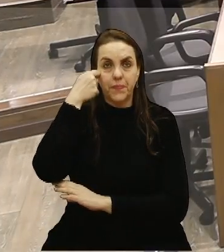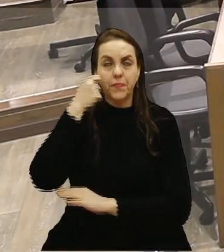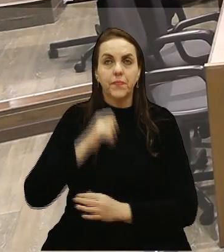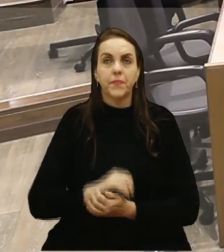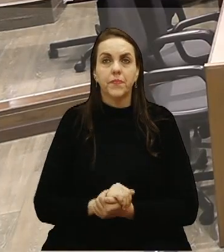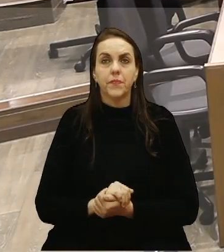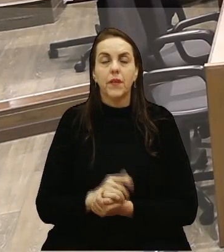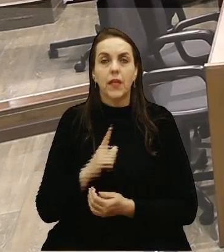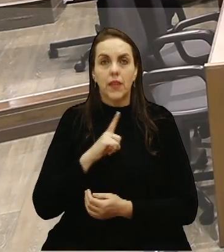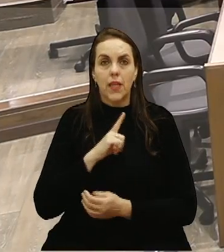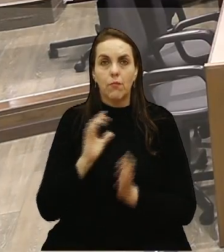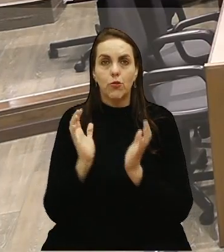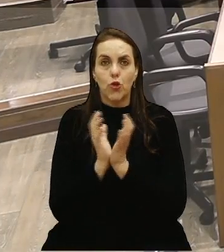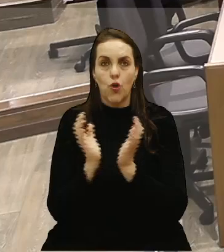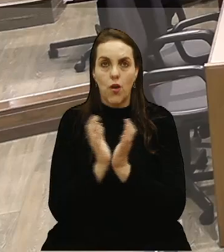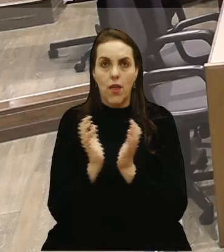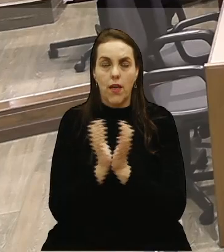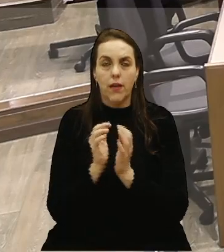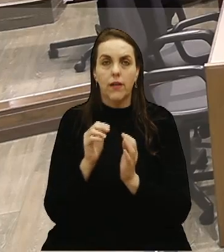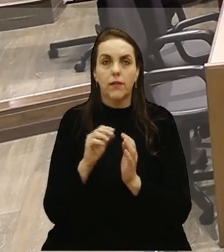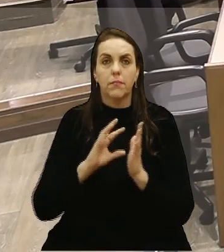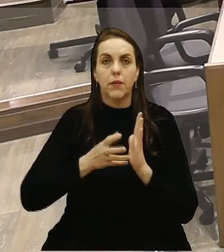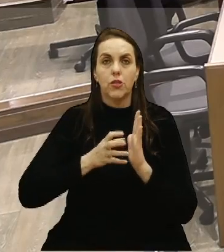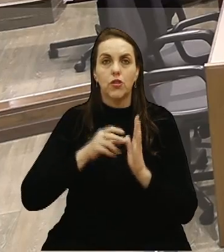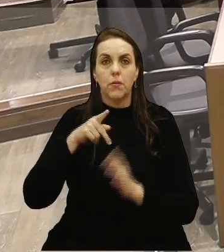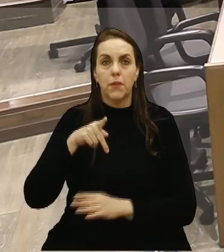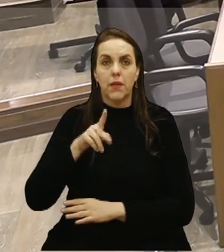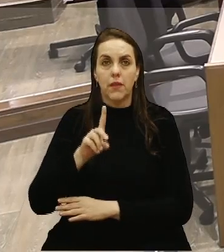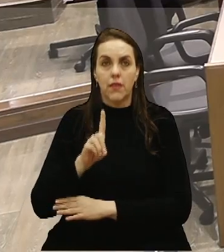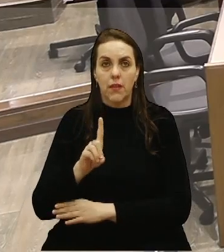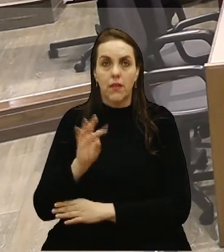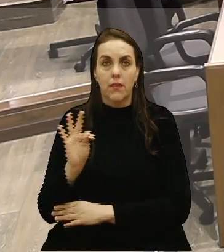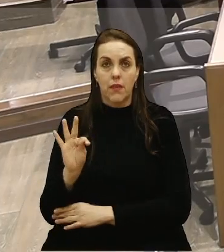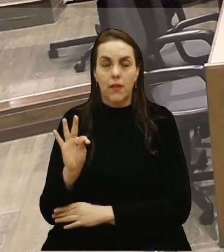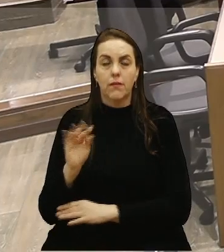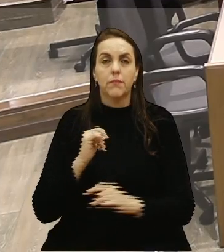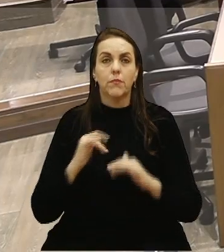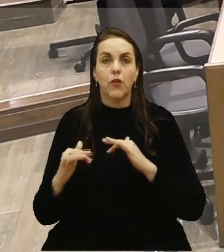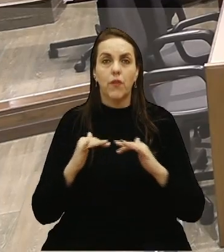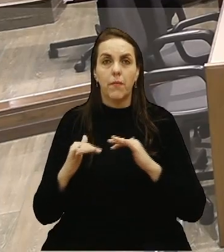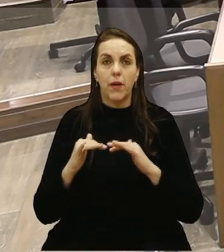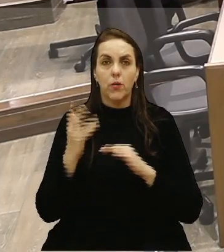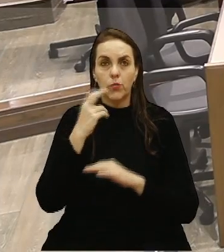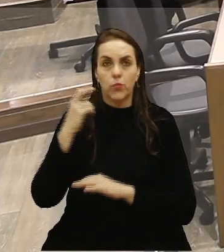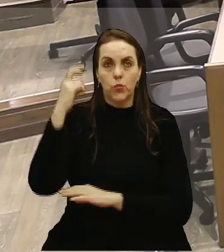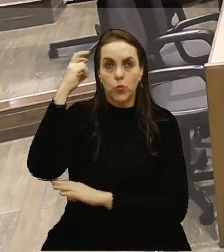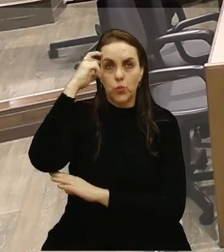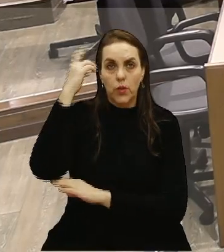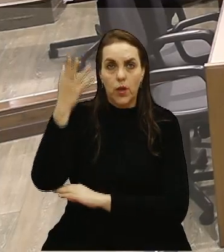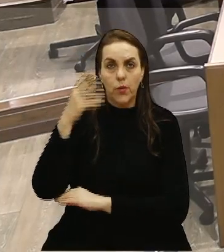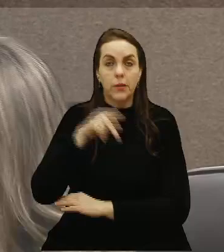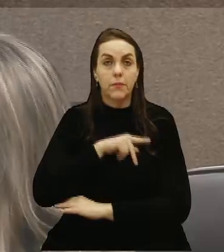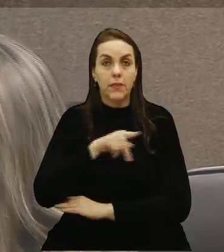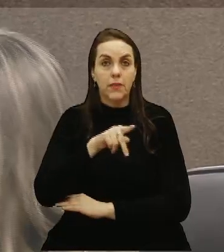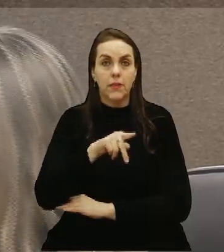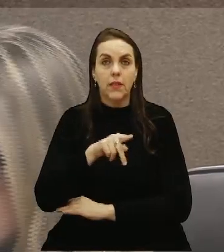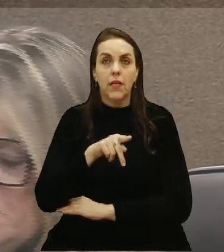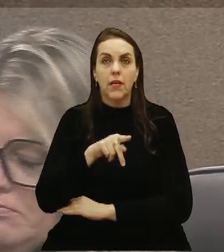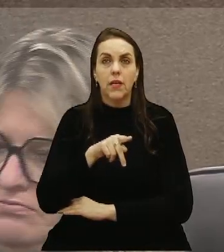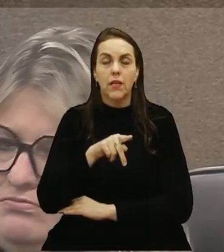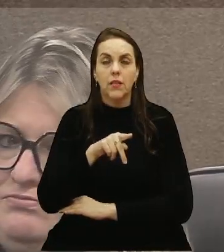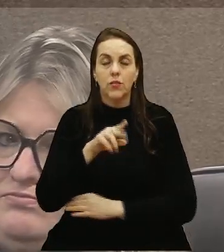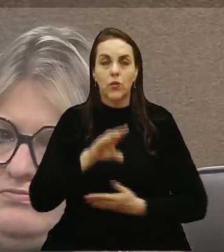um colega aqui do PDT, do Movimento Cultural, presidente, né, do